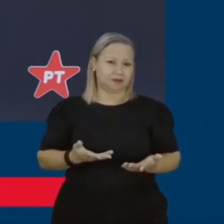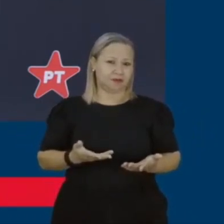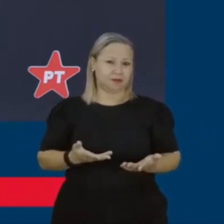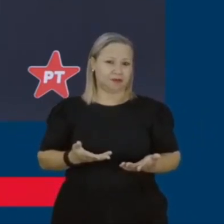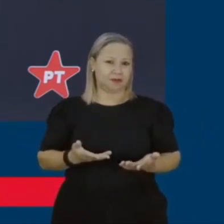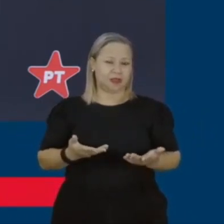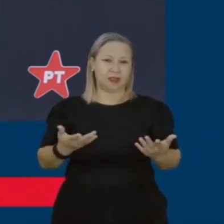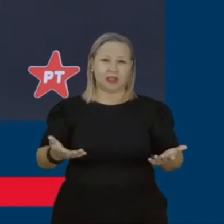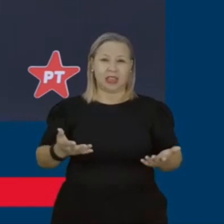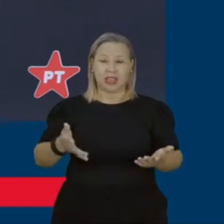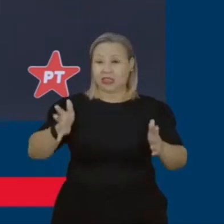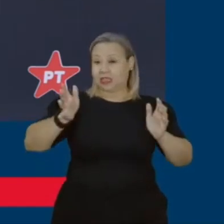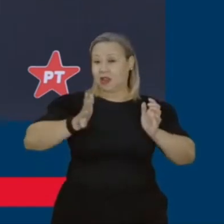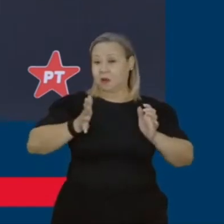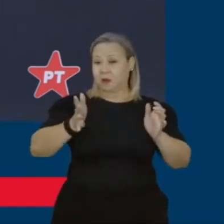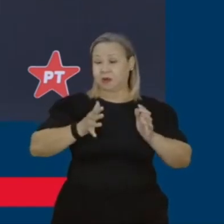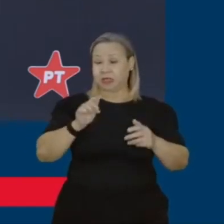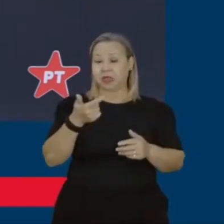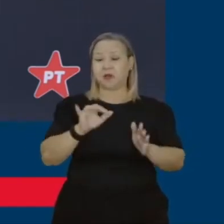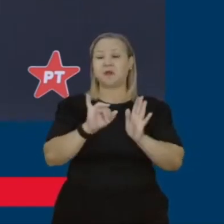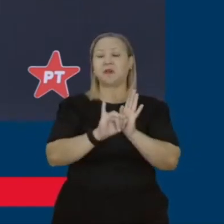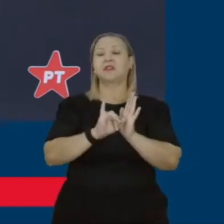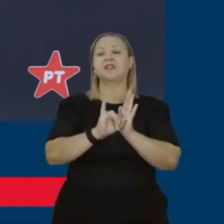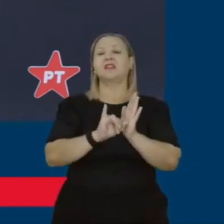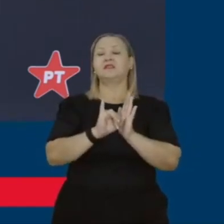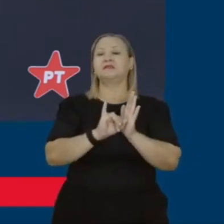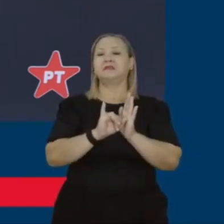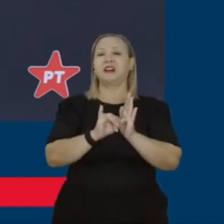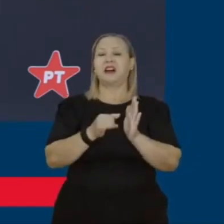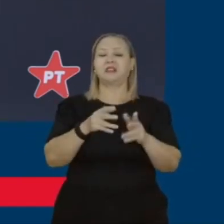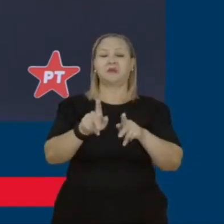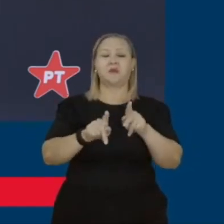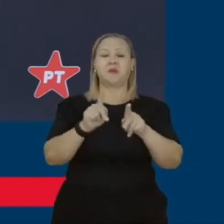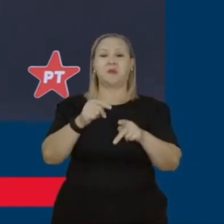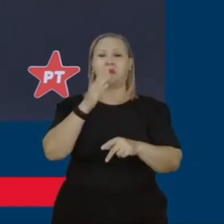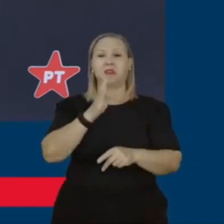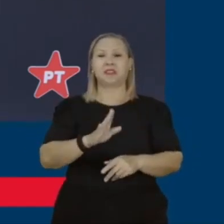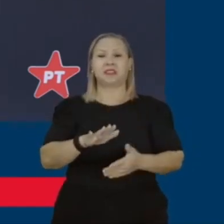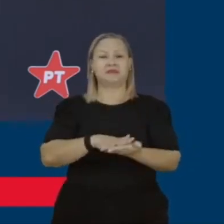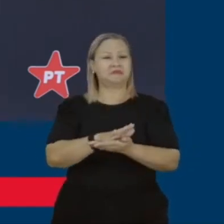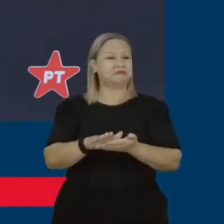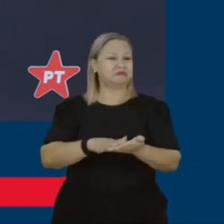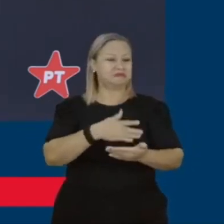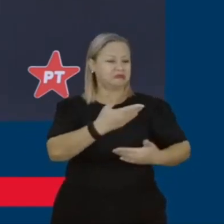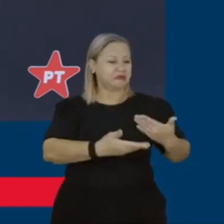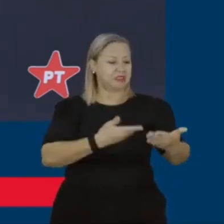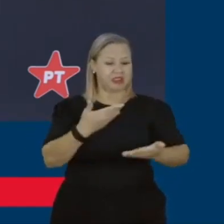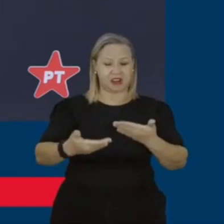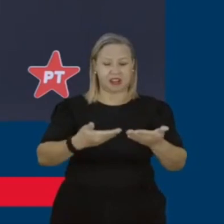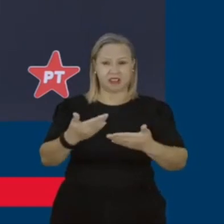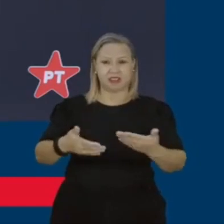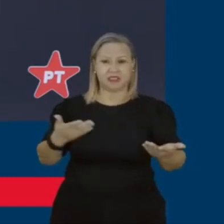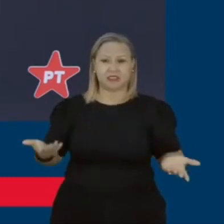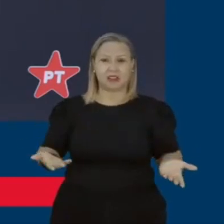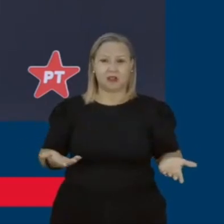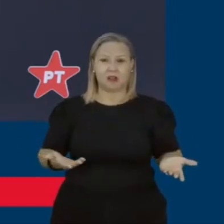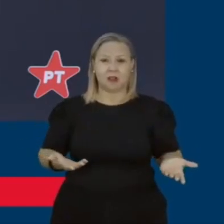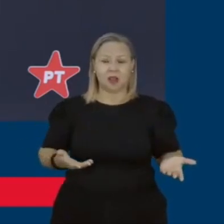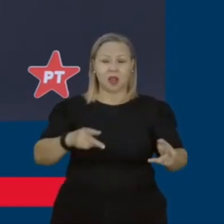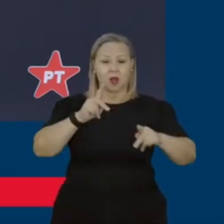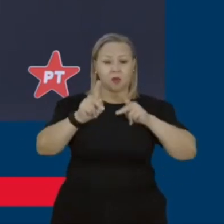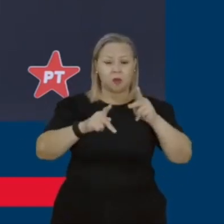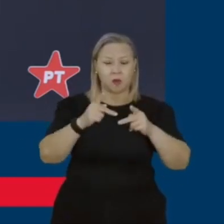uma burguesia que não tem identidade com o povo brasileiro, não tem nada a ver com o nosso drama de vida,